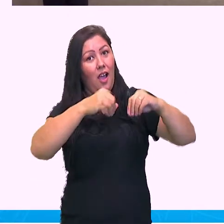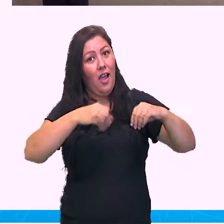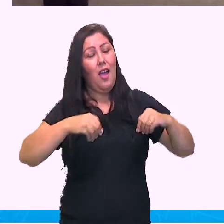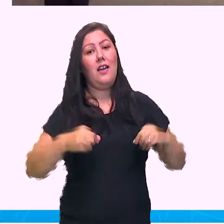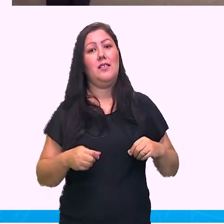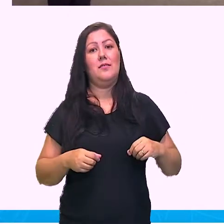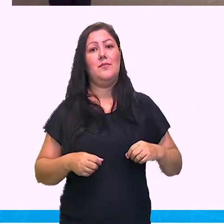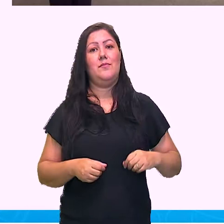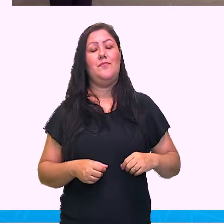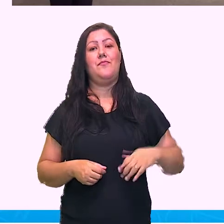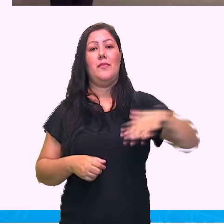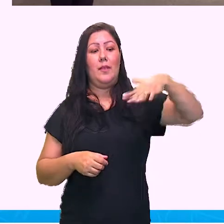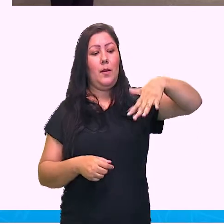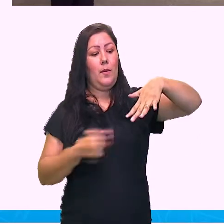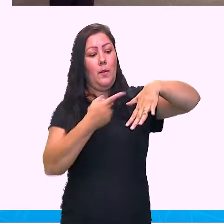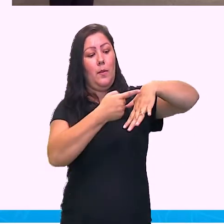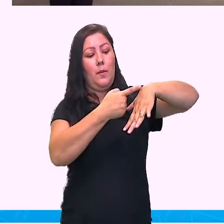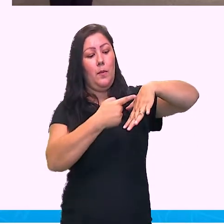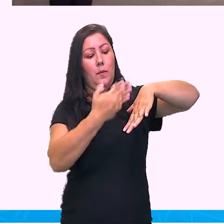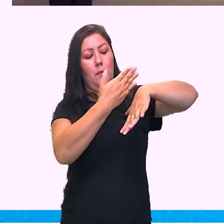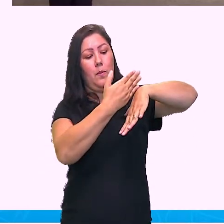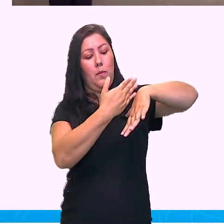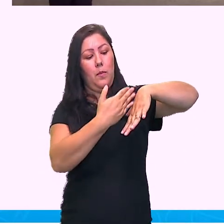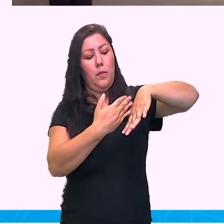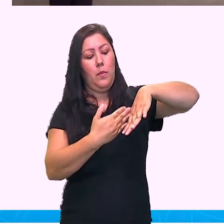problema? Porque isso tem que ser vigiado.